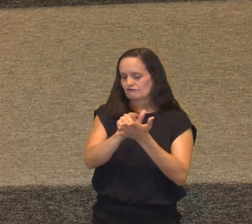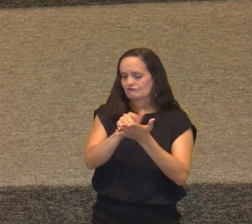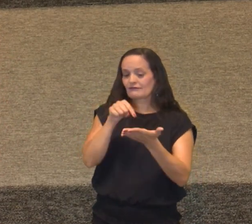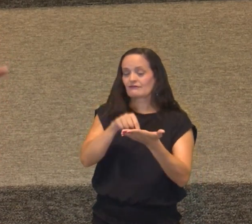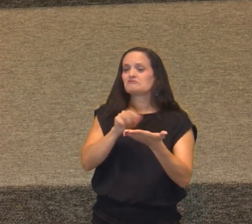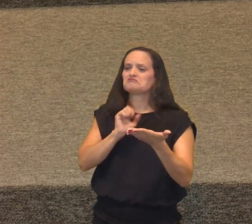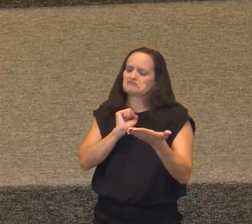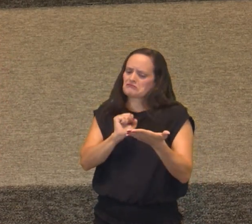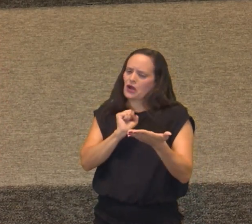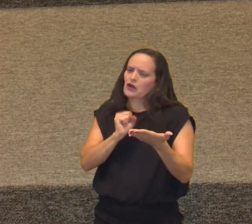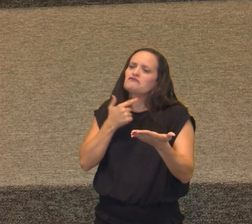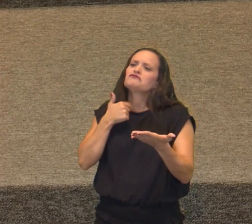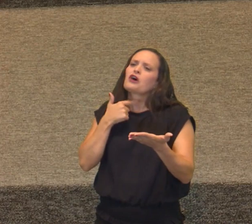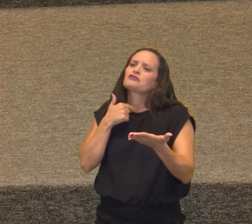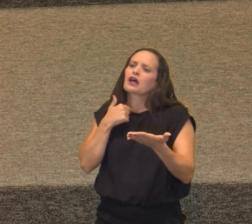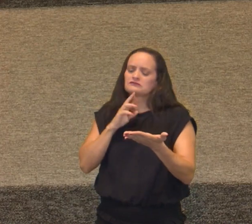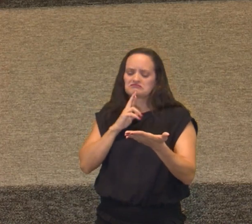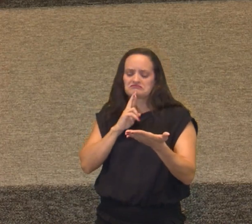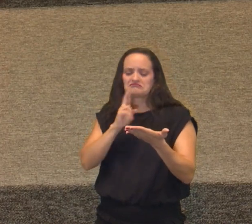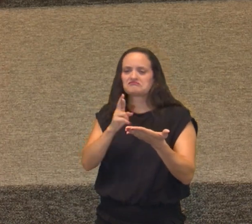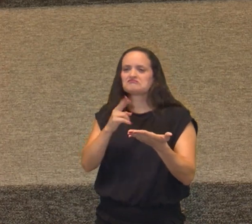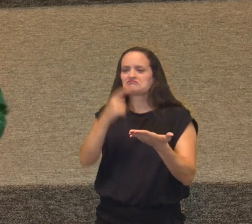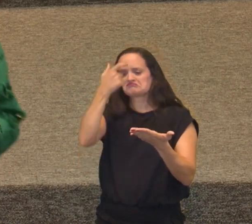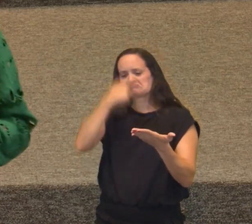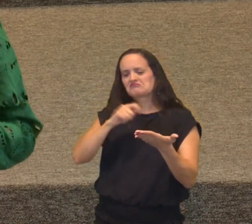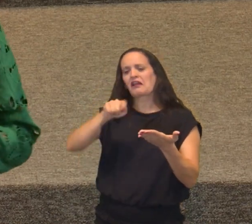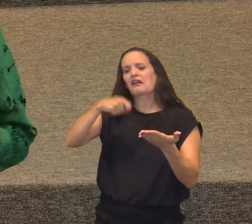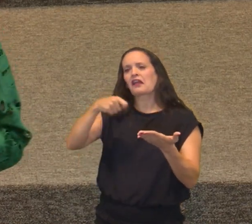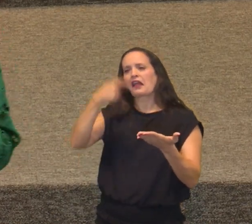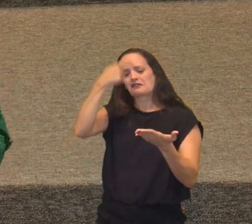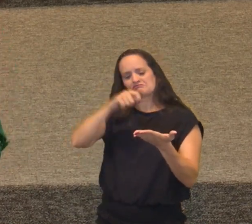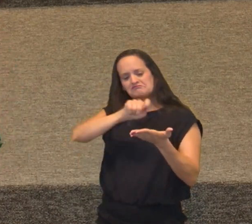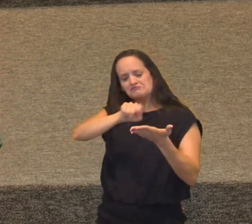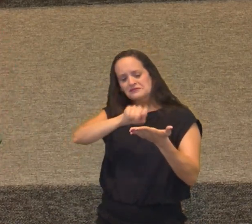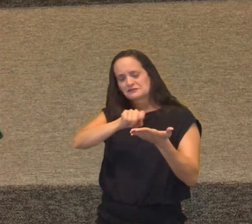você poderá se identificar e entregar após o culto